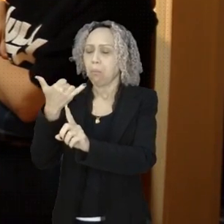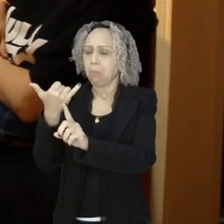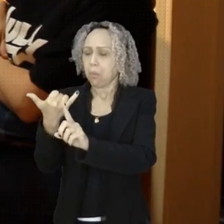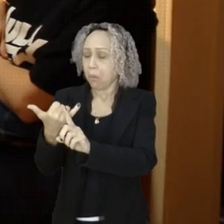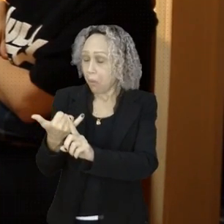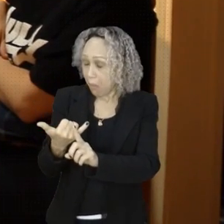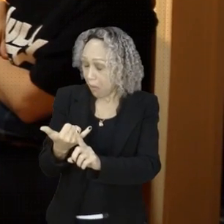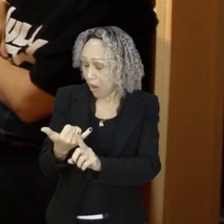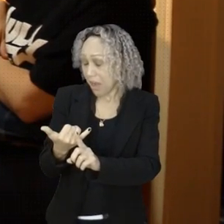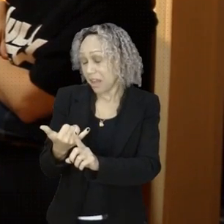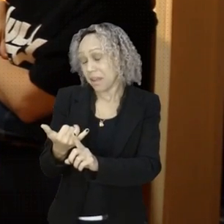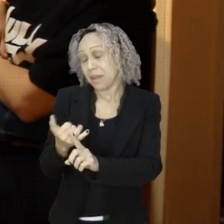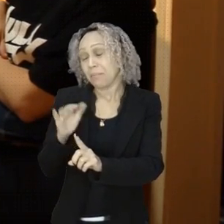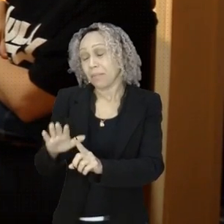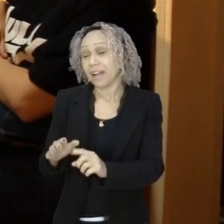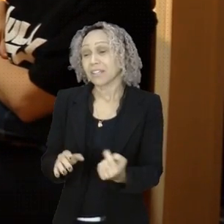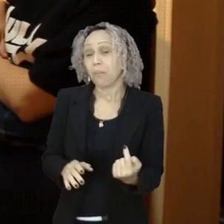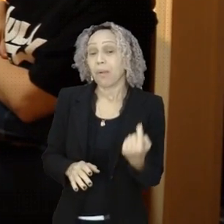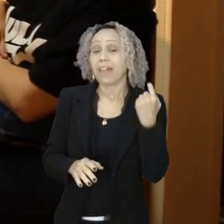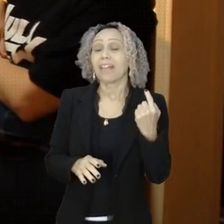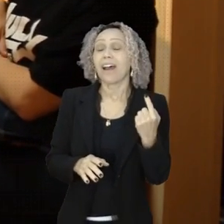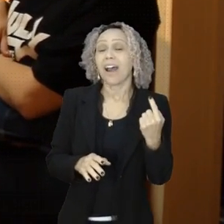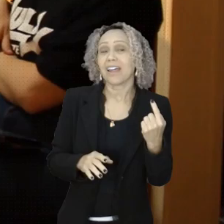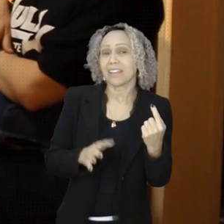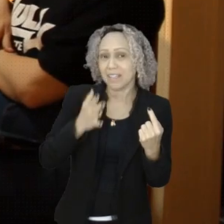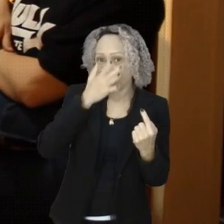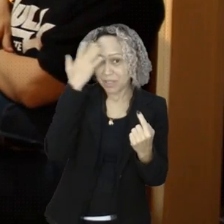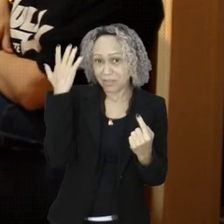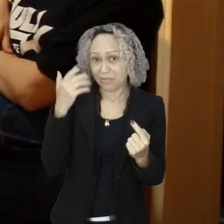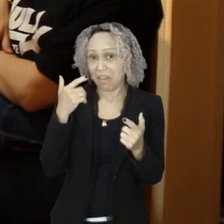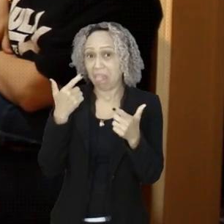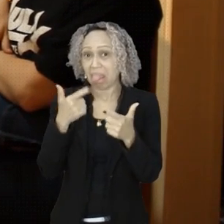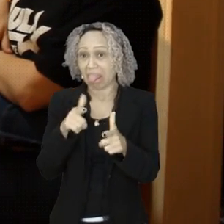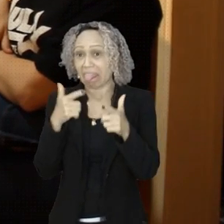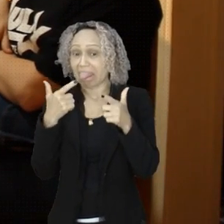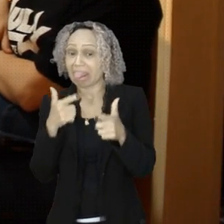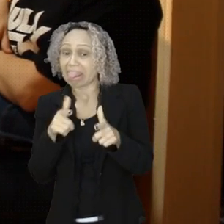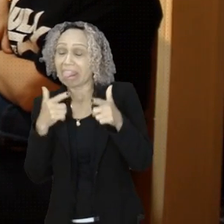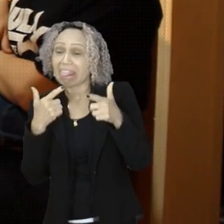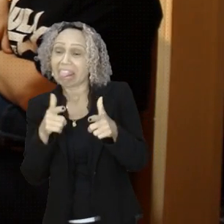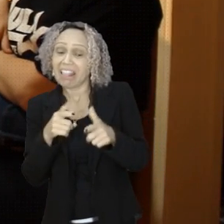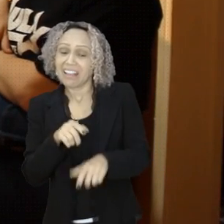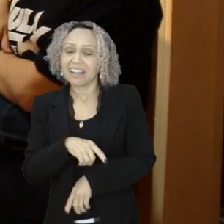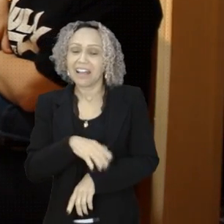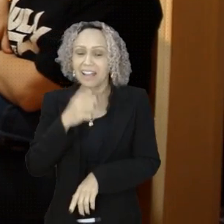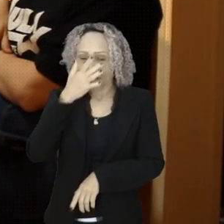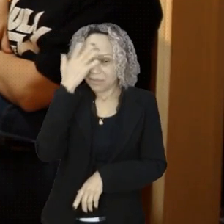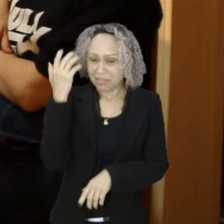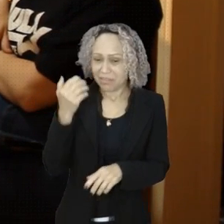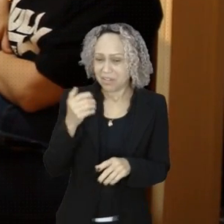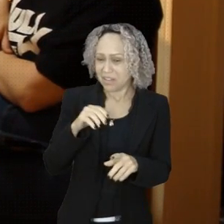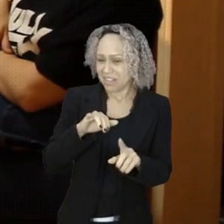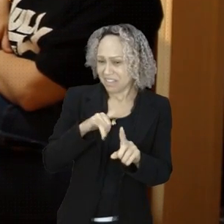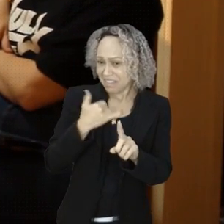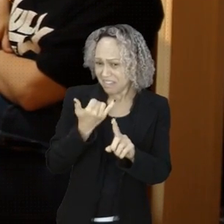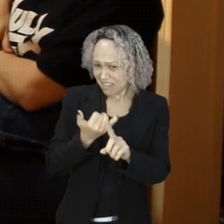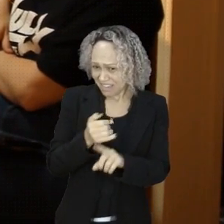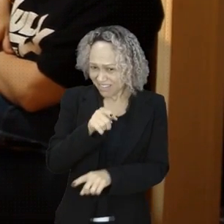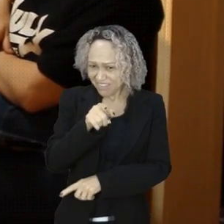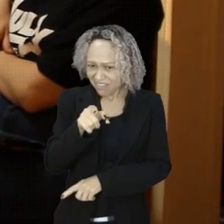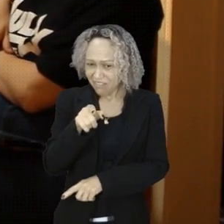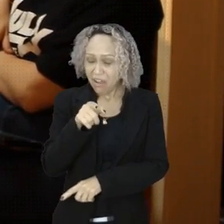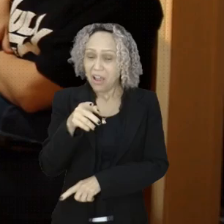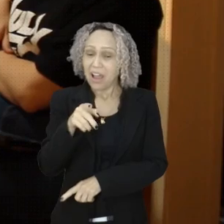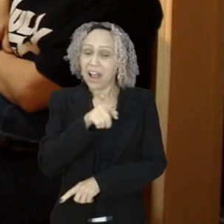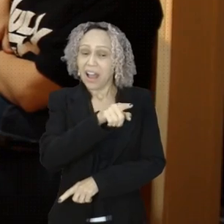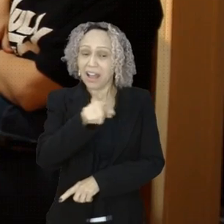que vale mesmo, as brincadeiras, não é? Olhava para os nossos filhos, ah, tu é do Partido dos Trouxas,